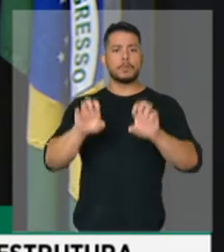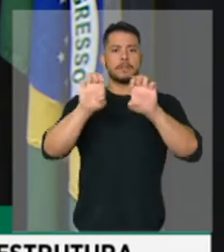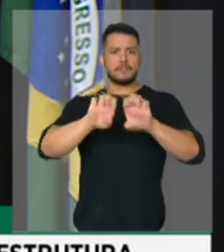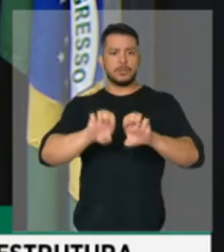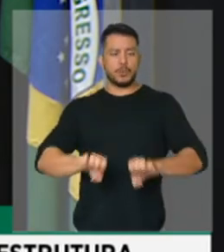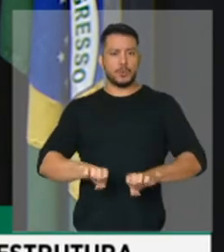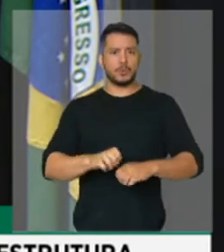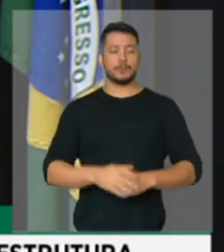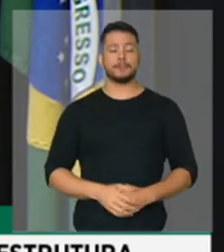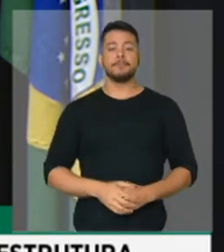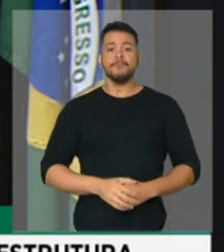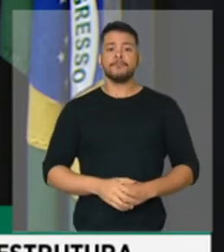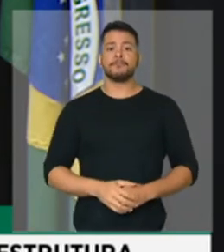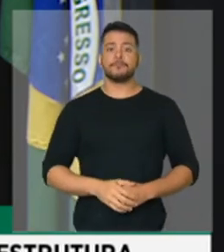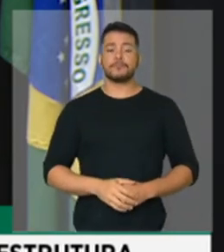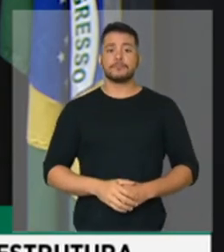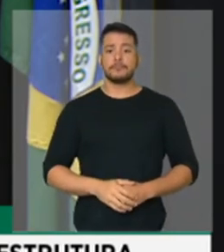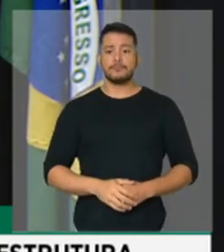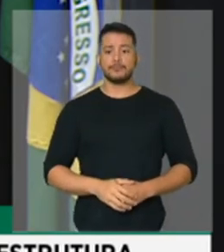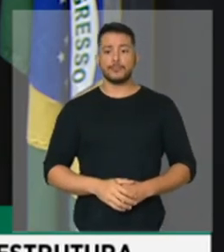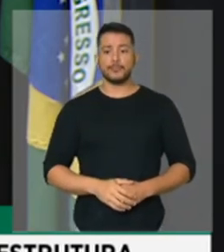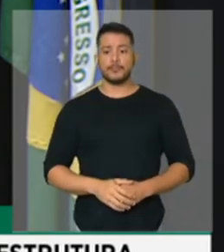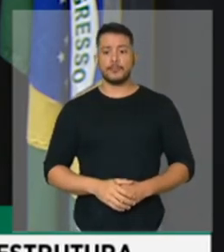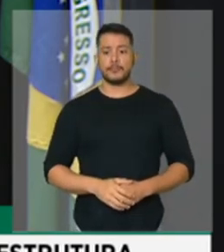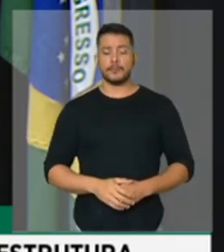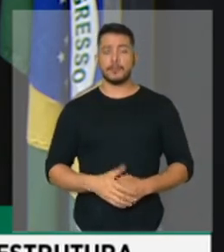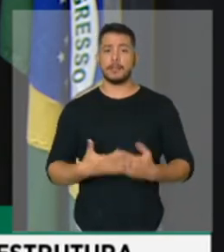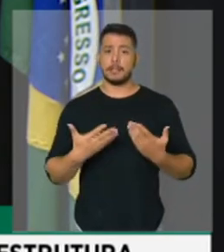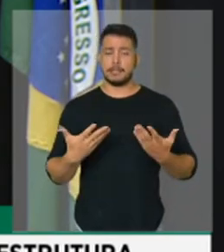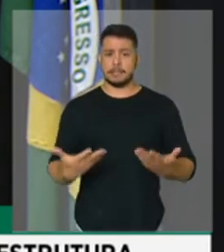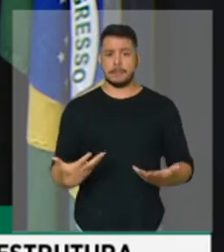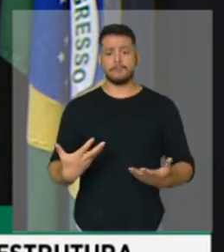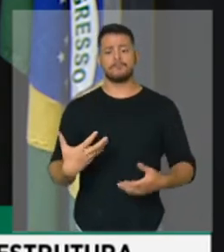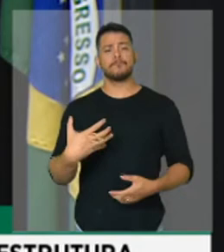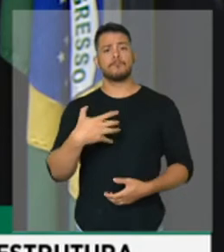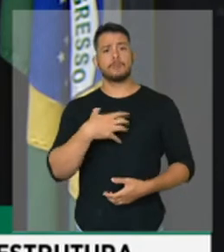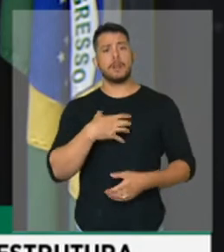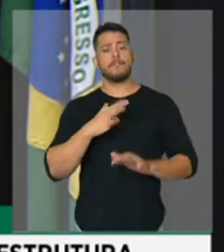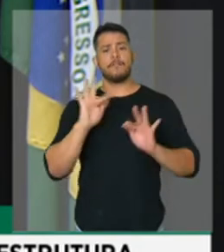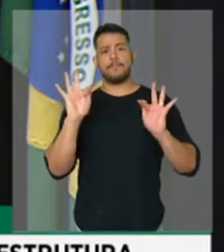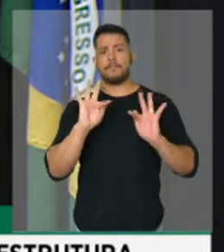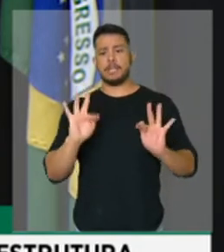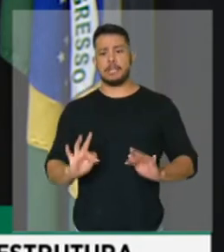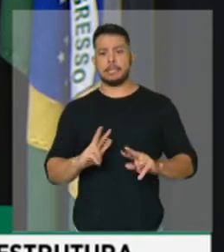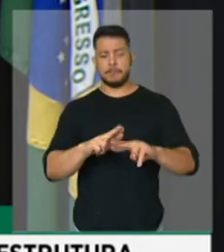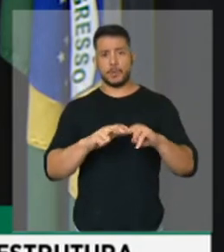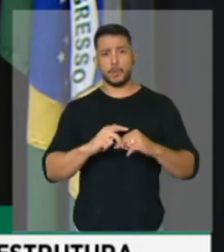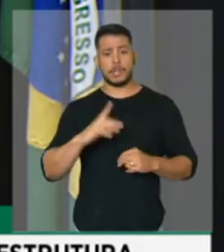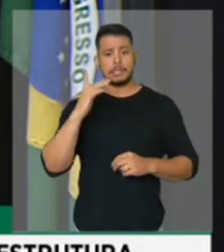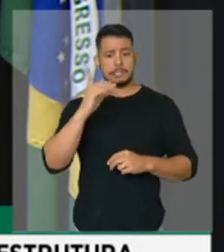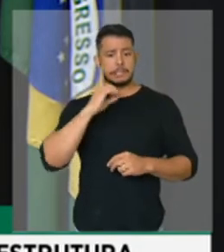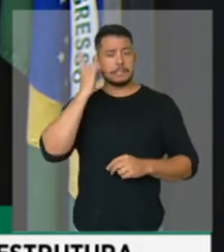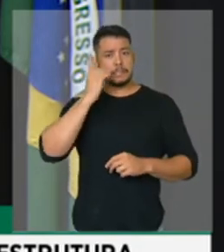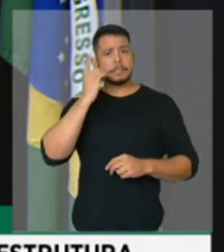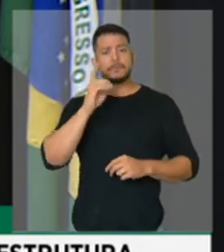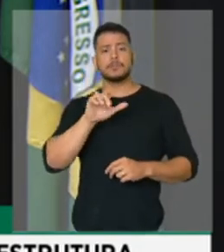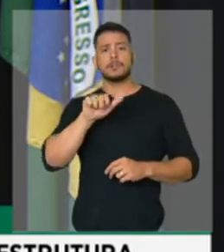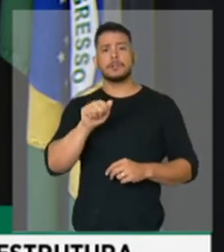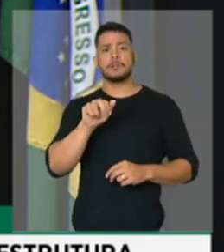muita alegria, deputado da nossa bancada, Arnaldo Jardim, que é um especialista nesse tema